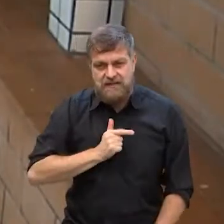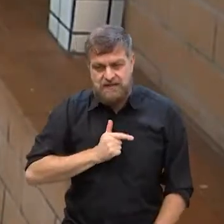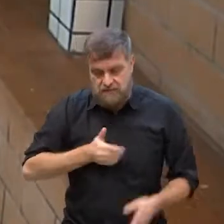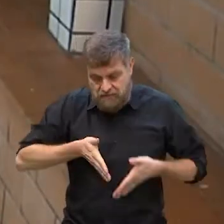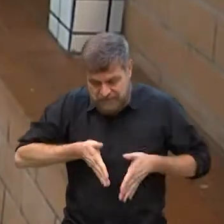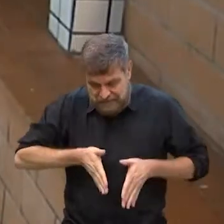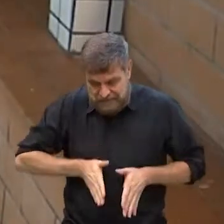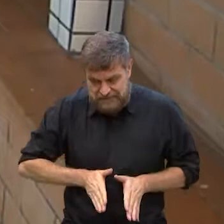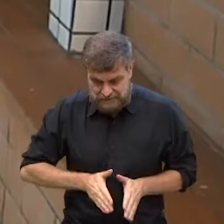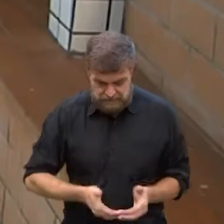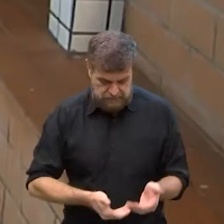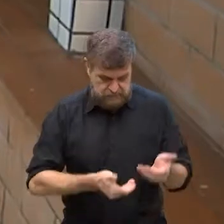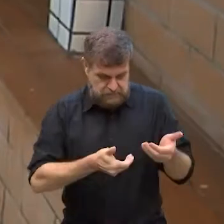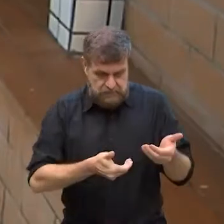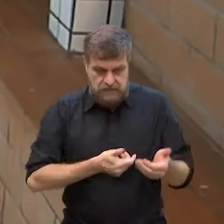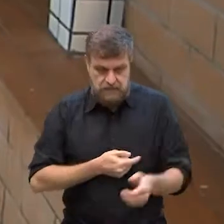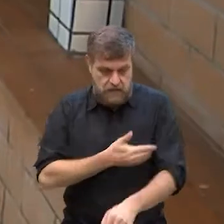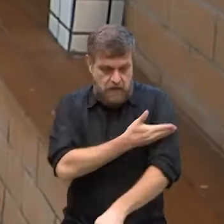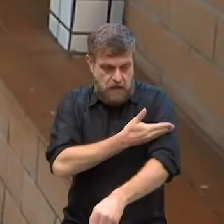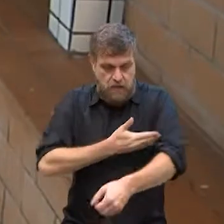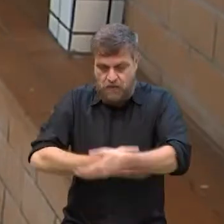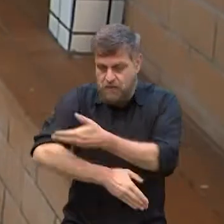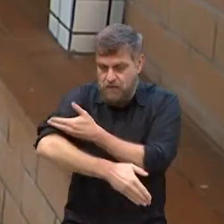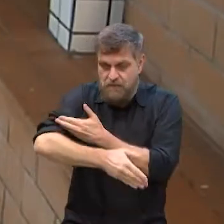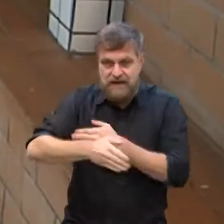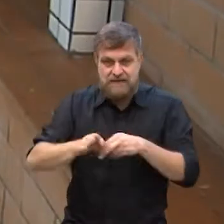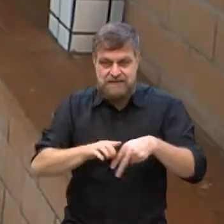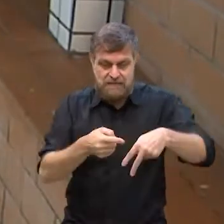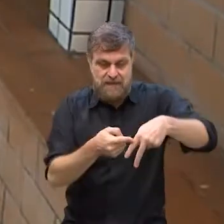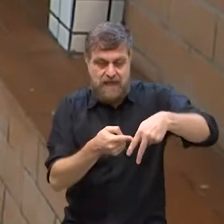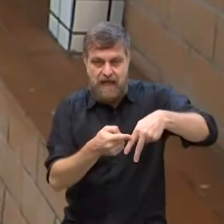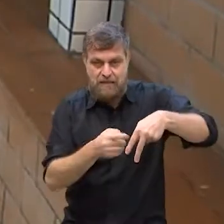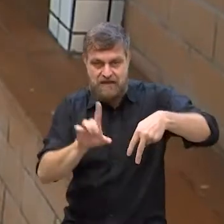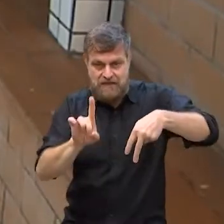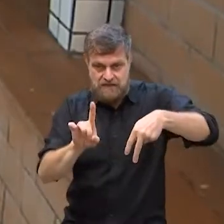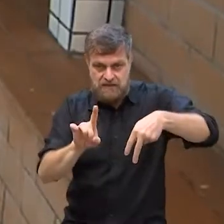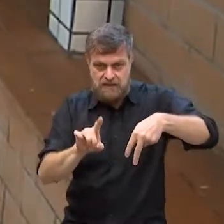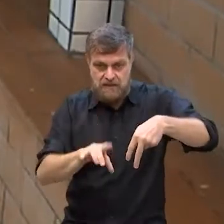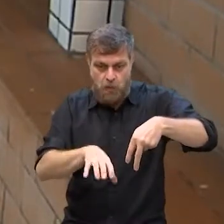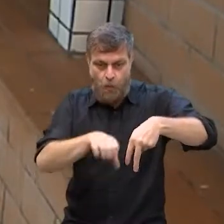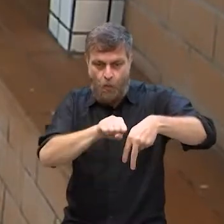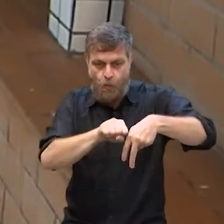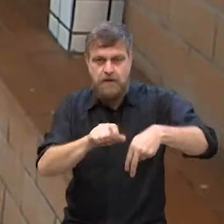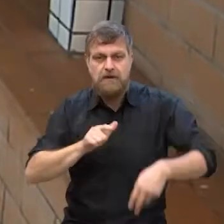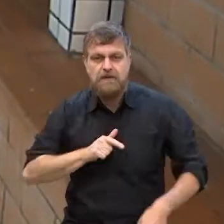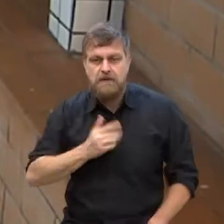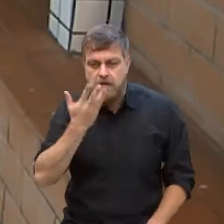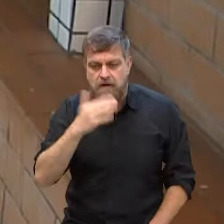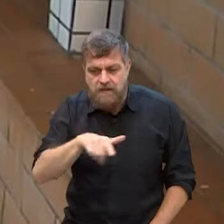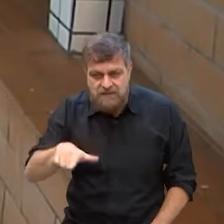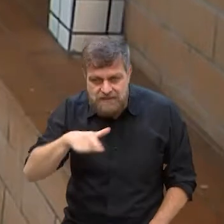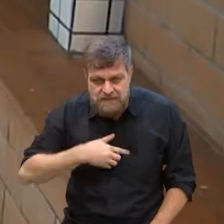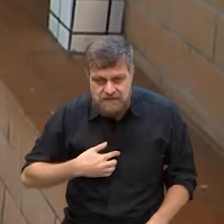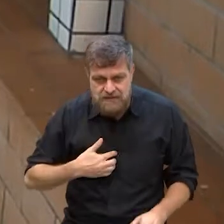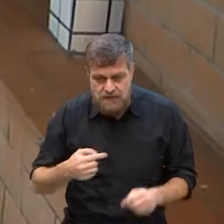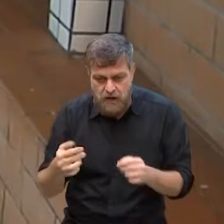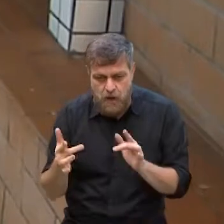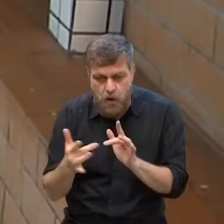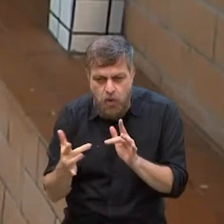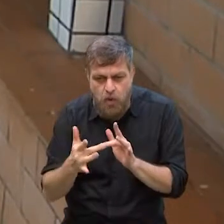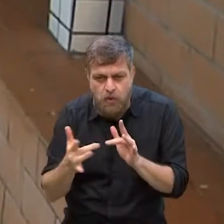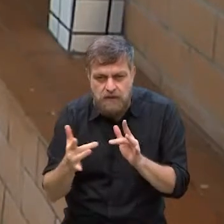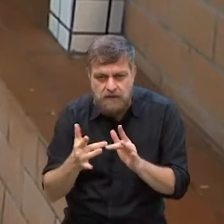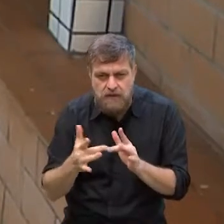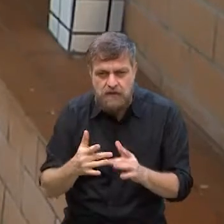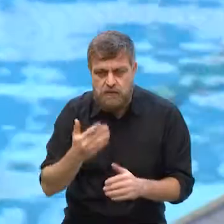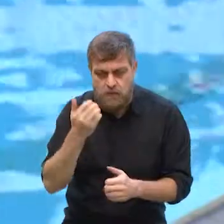formação congênita dos membros superiores e da perna direita. Na sua infância, você já respirou esporte ou isso demorou a